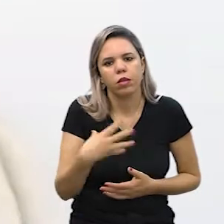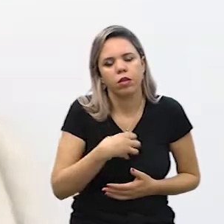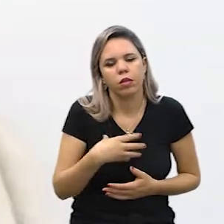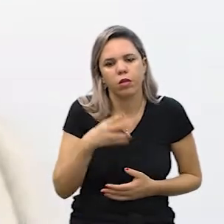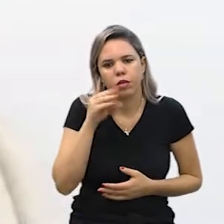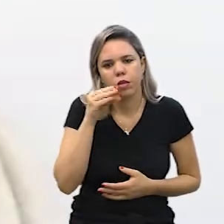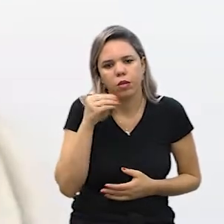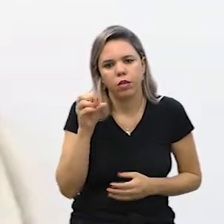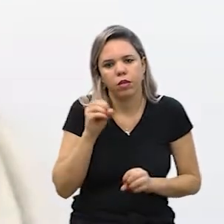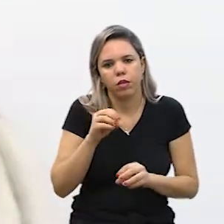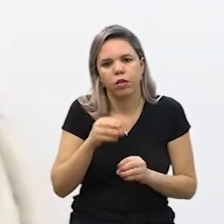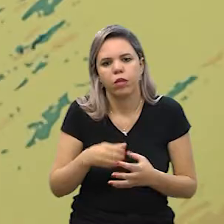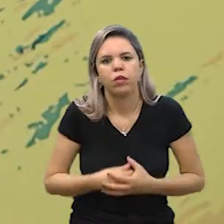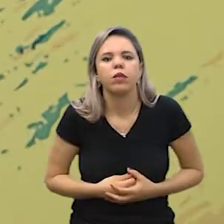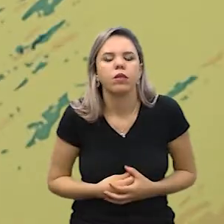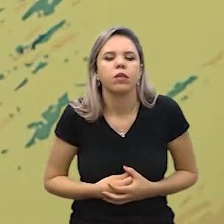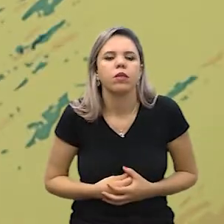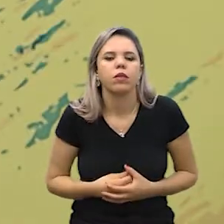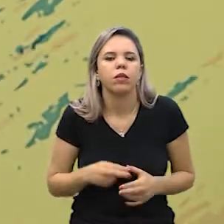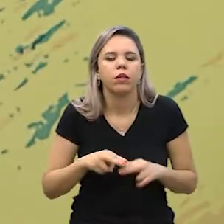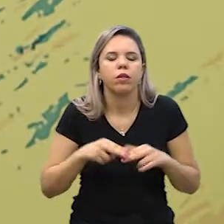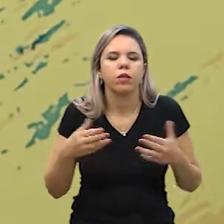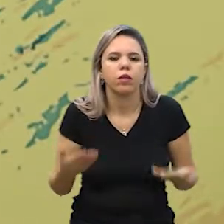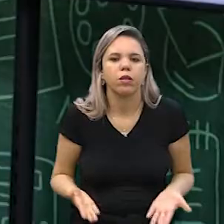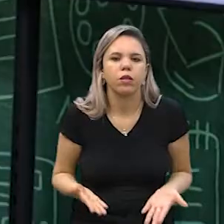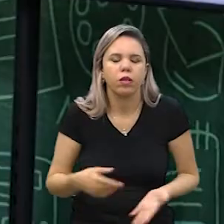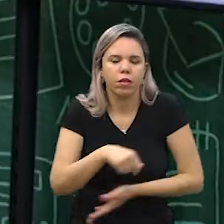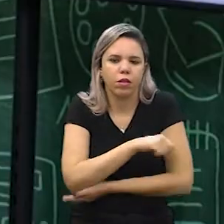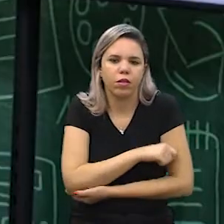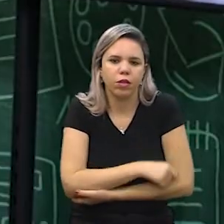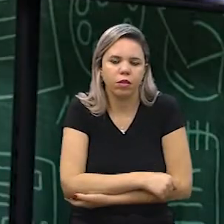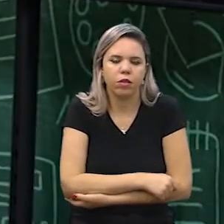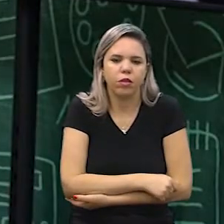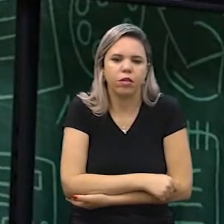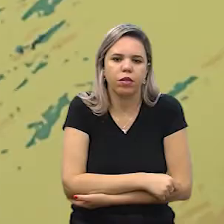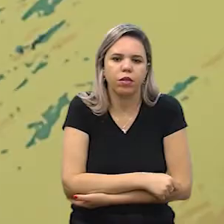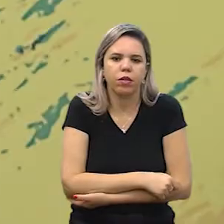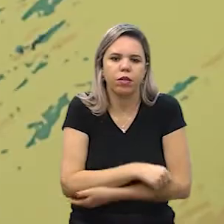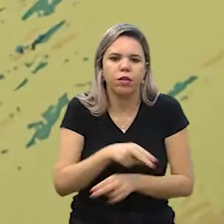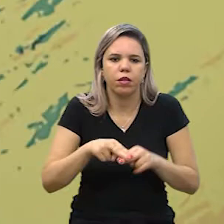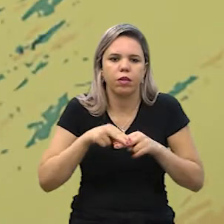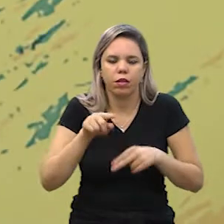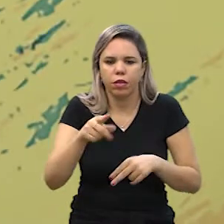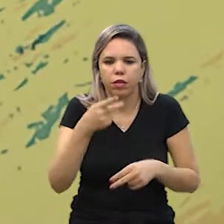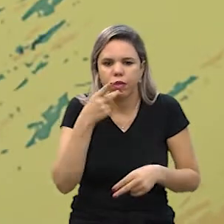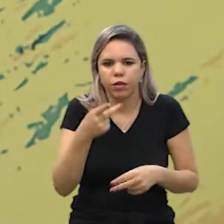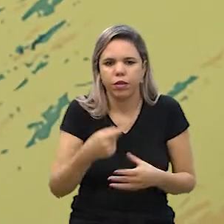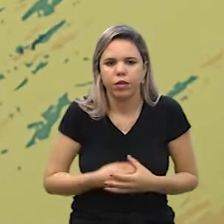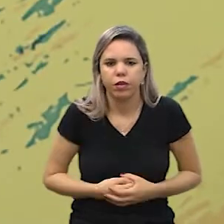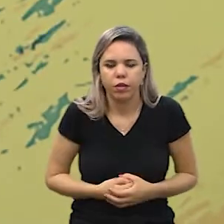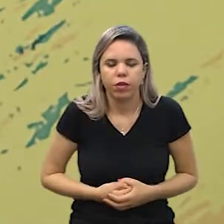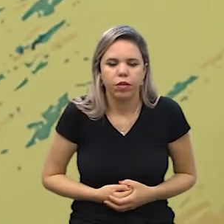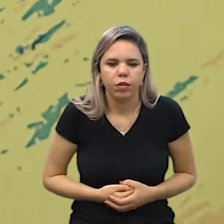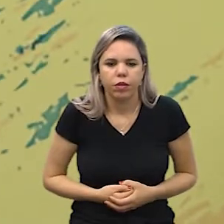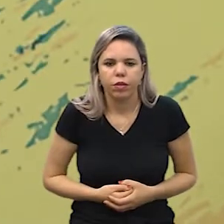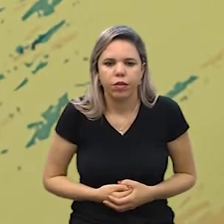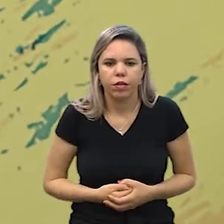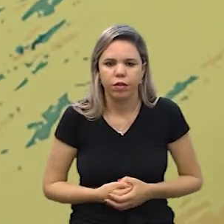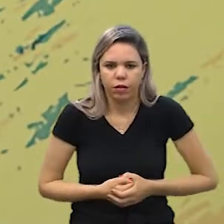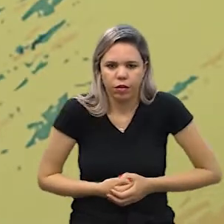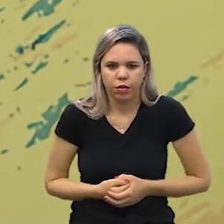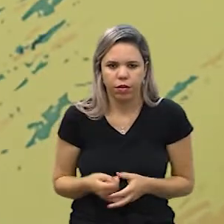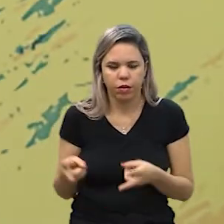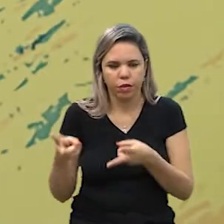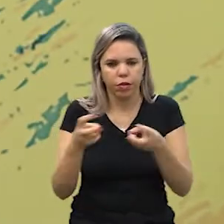modelo educacional. Até por Para os aquilo. alunos, isso. Até por isso que você está falando, né, Viviane, deu